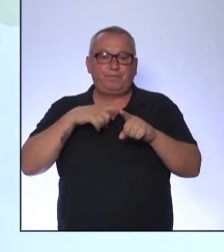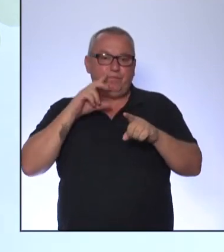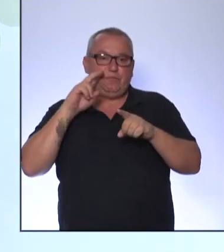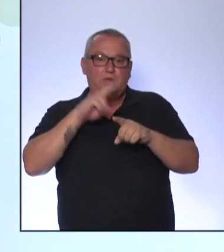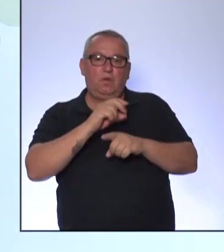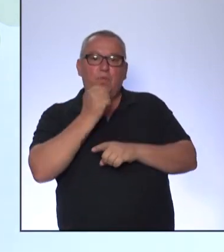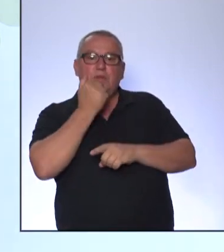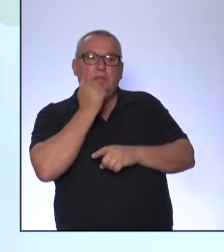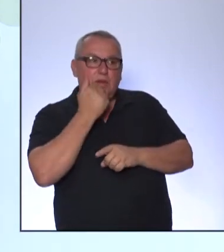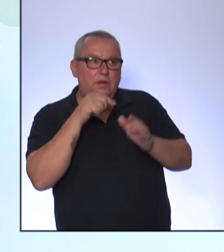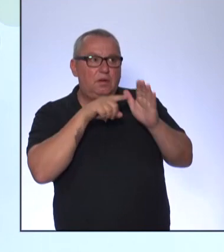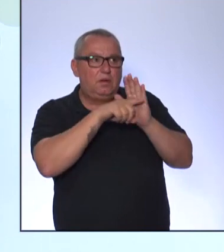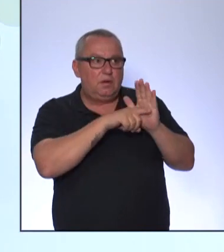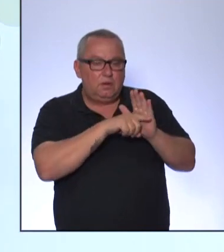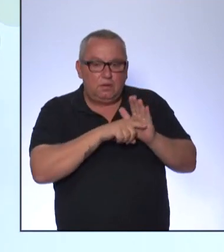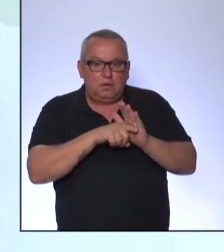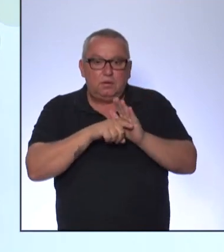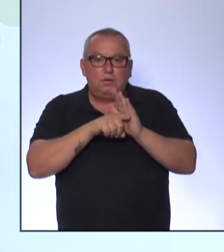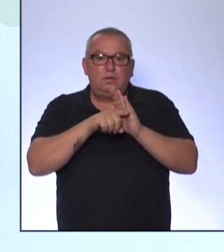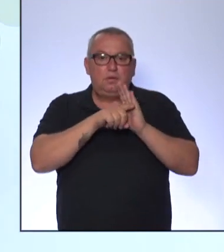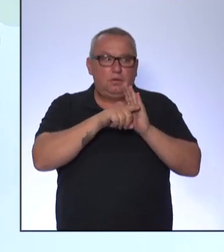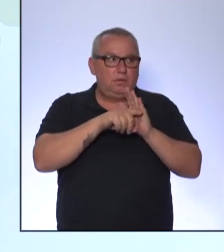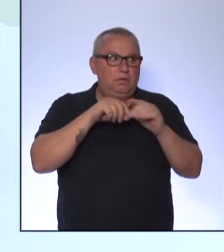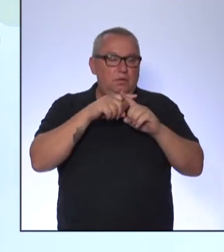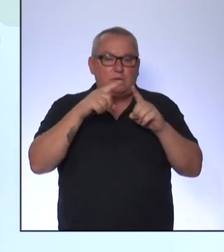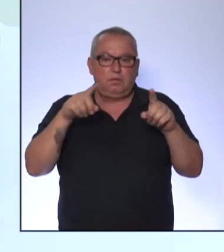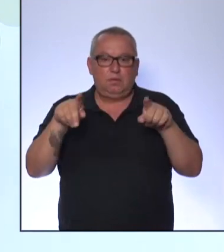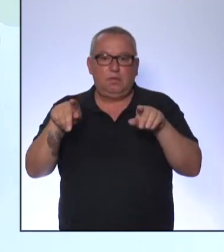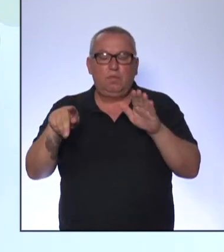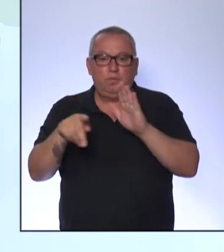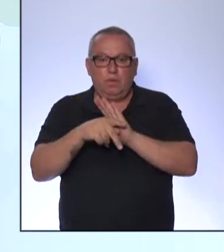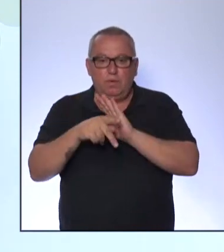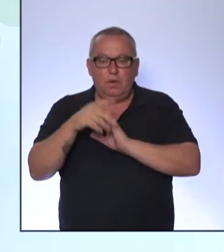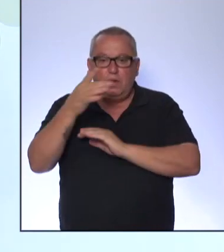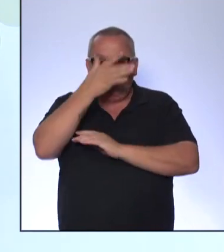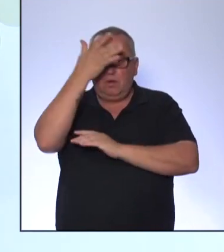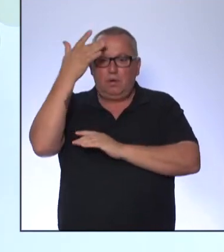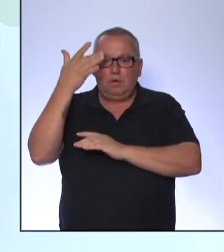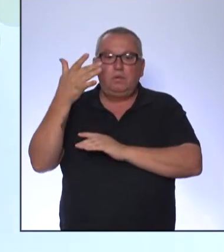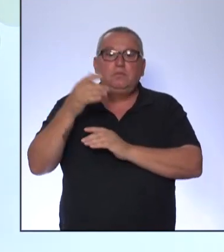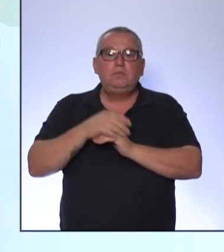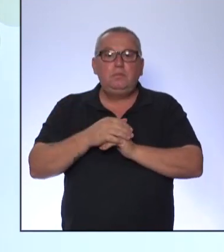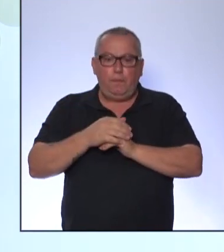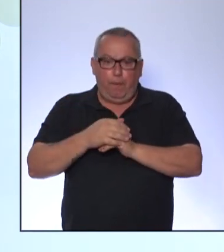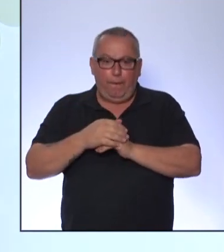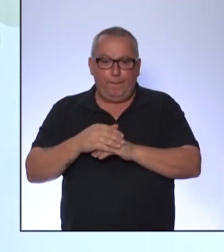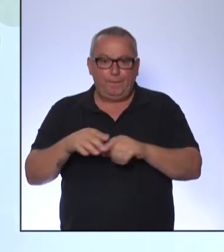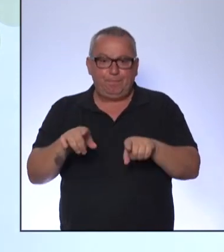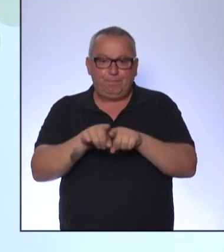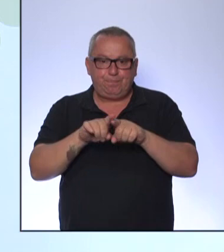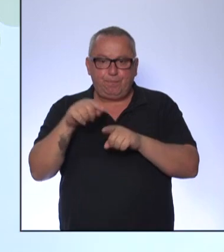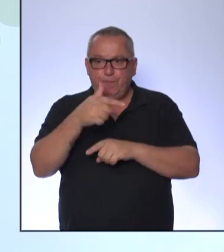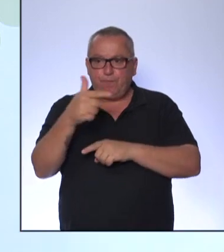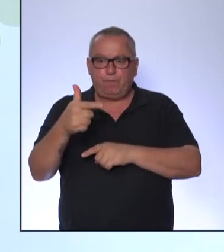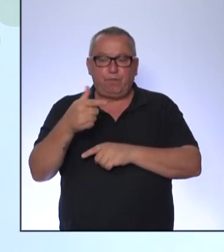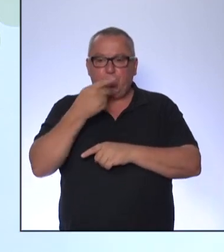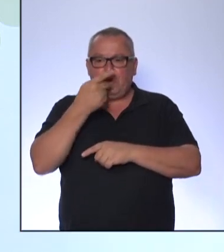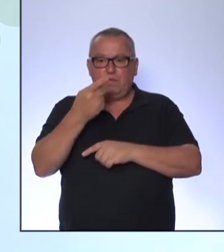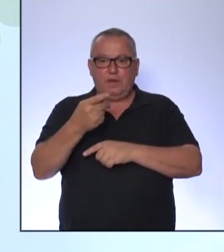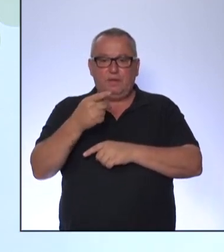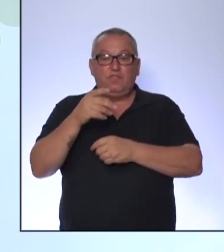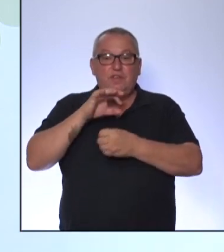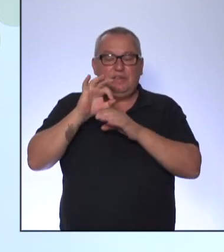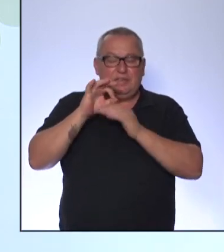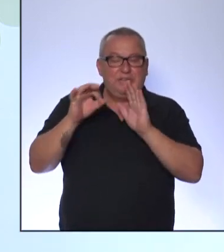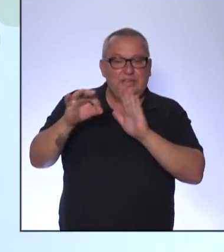todos os olhares estão para o bem-estar dessa população, né, dessa população mundial. Não tem como não falar de célula, tá bom?